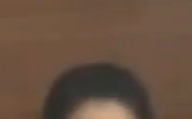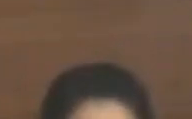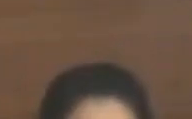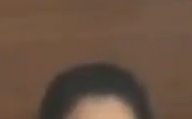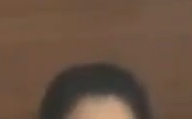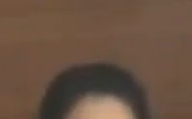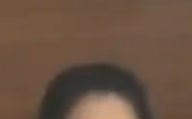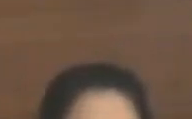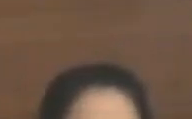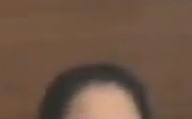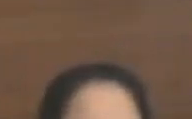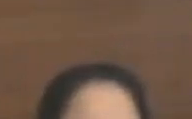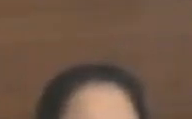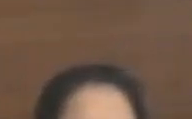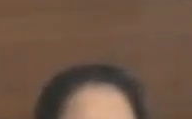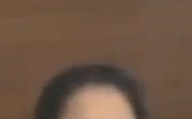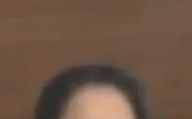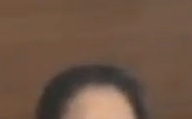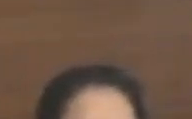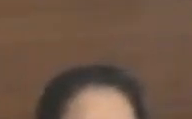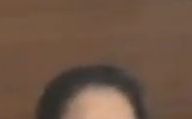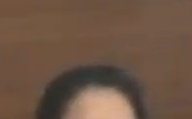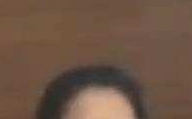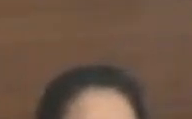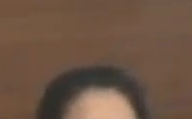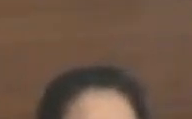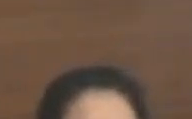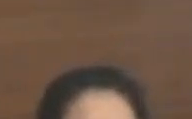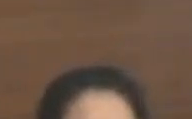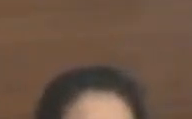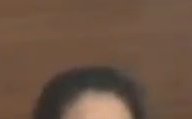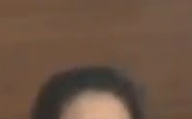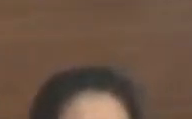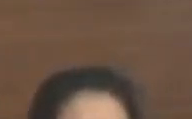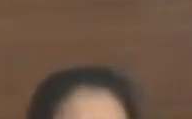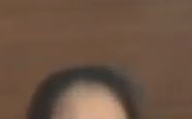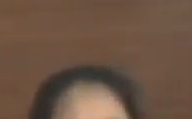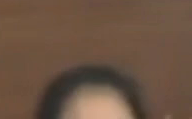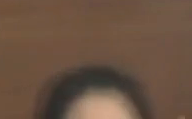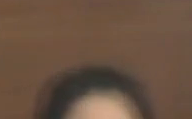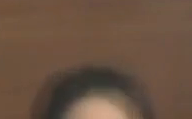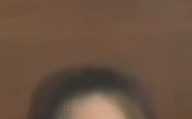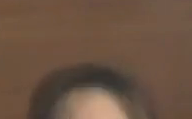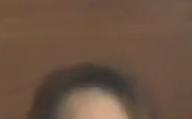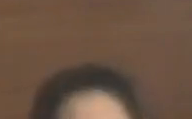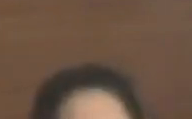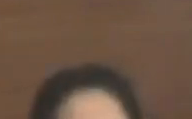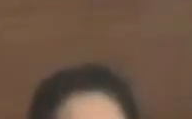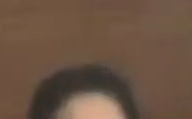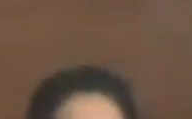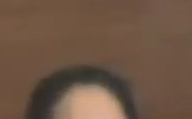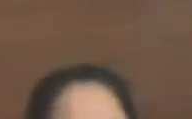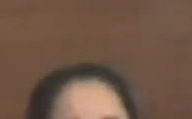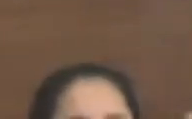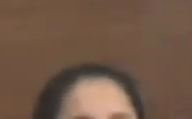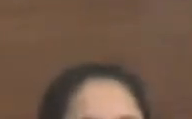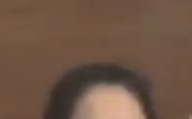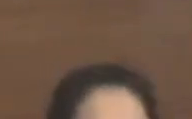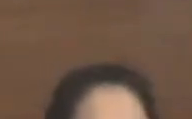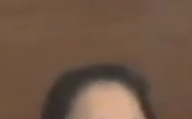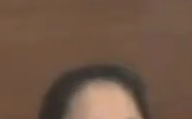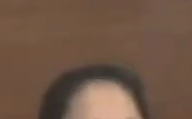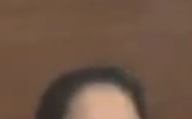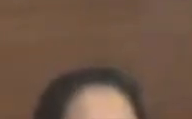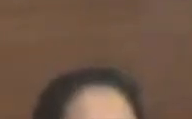também, né, a missão da vereadora Luciana como líder. Quero dizer aqui à